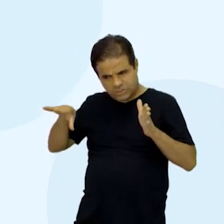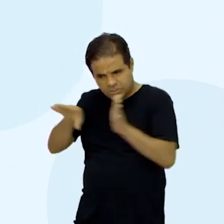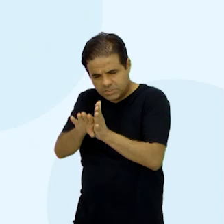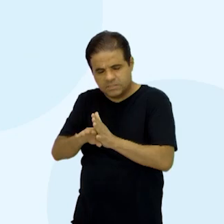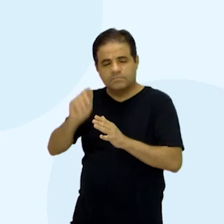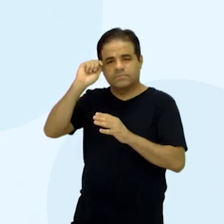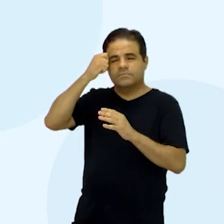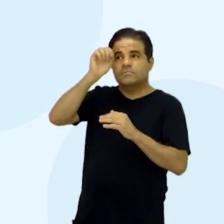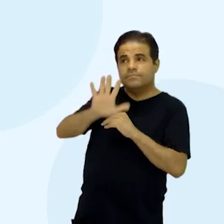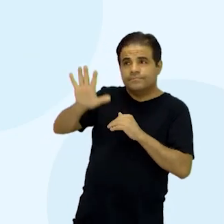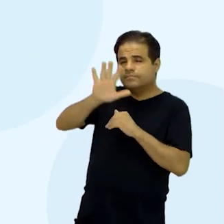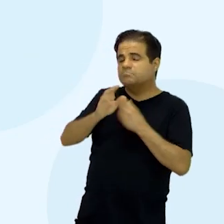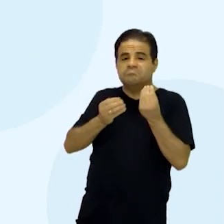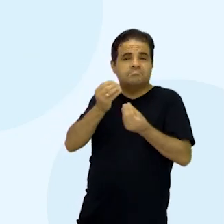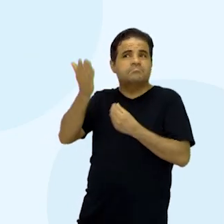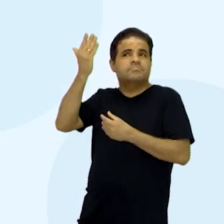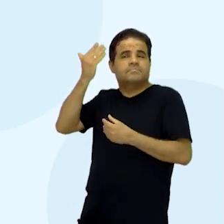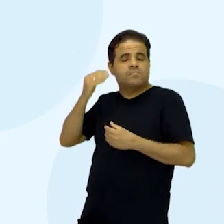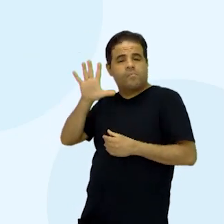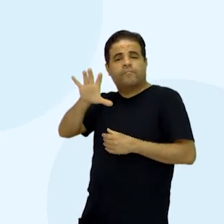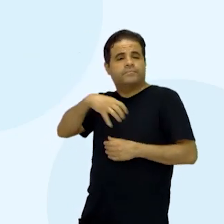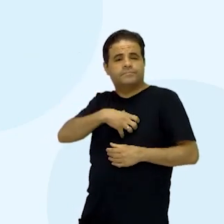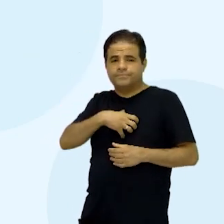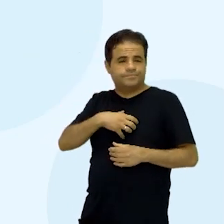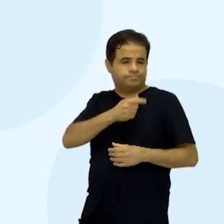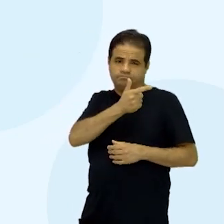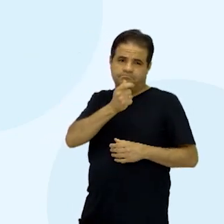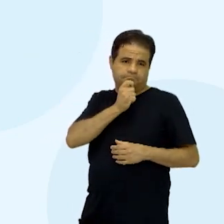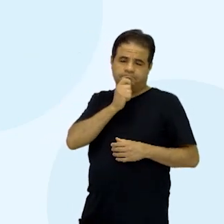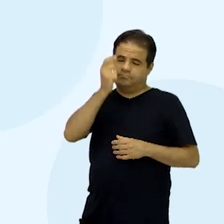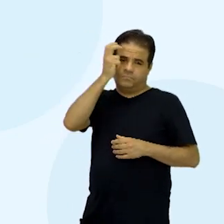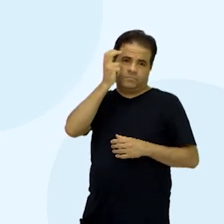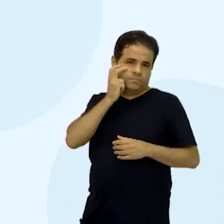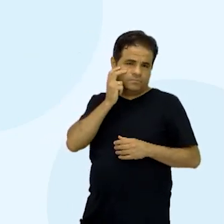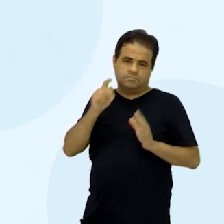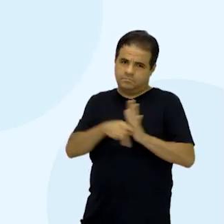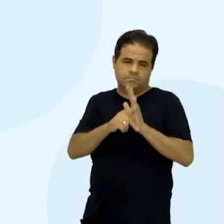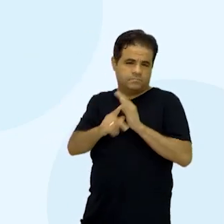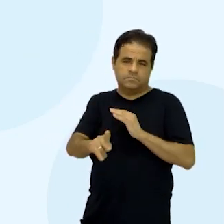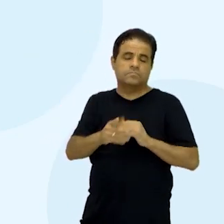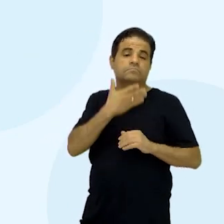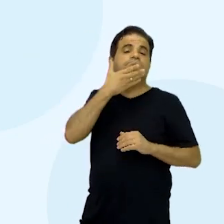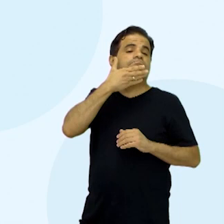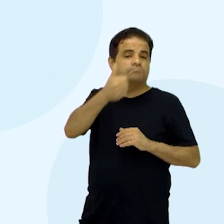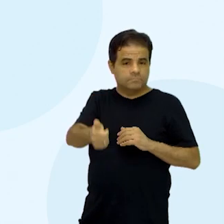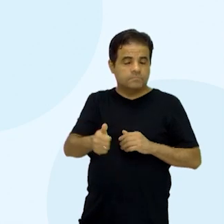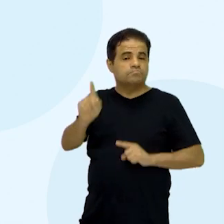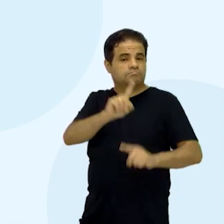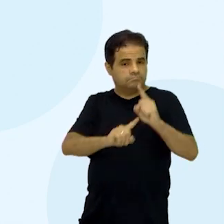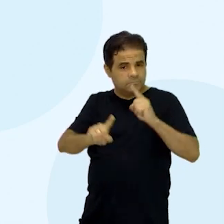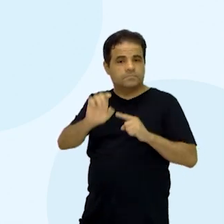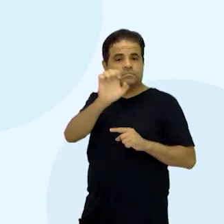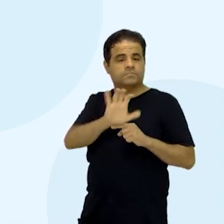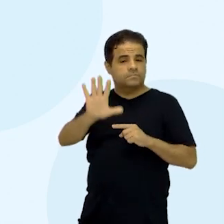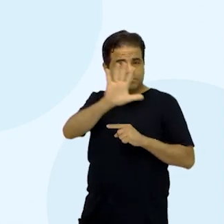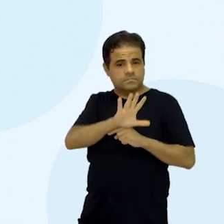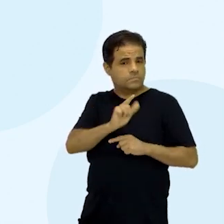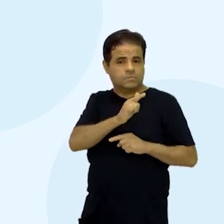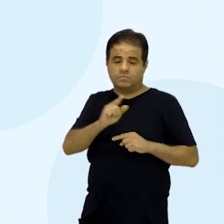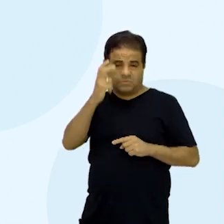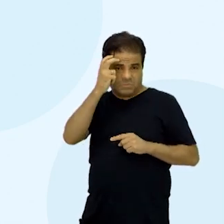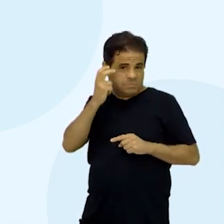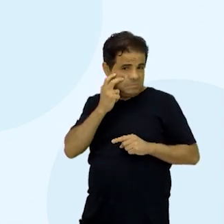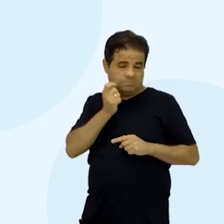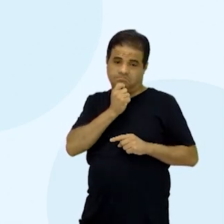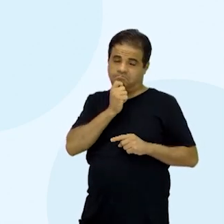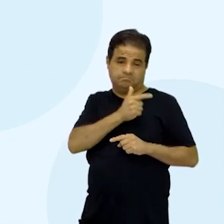a África, como que ela era? Não havia uma cultura específica, o que facilitou o domínio europeu. Então, eles não tinham cultura